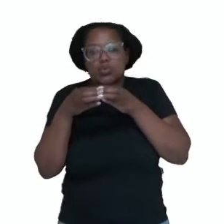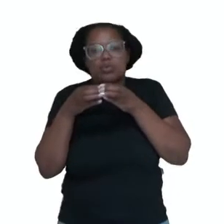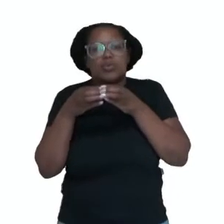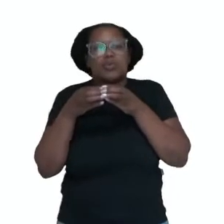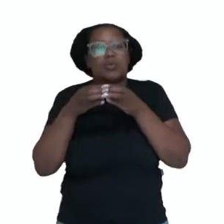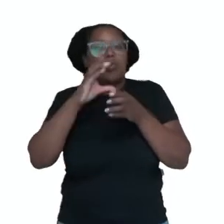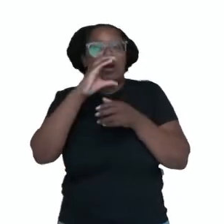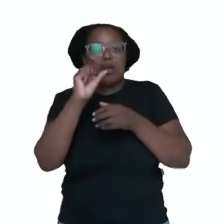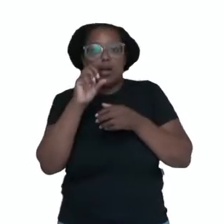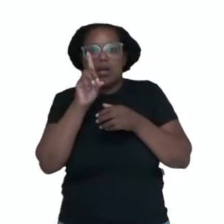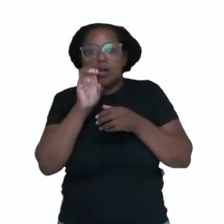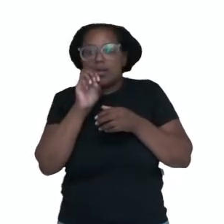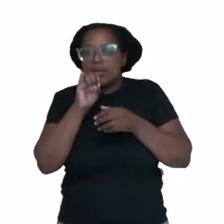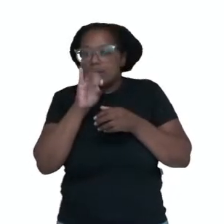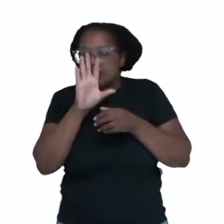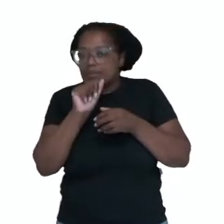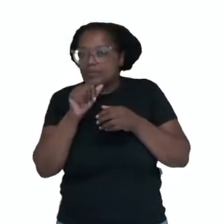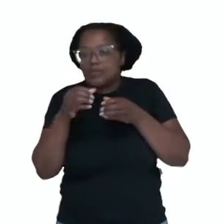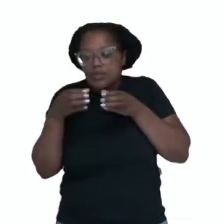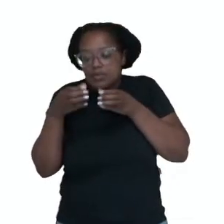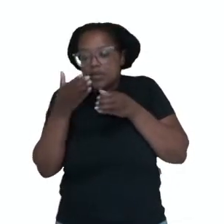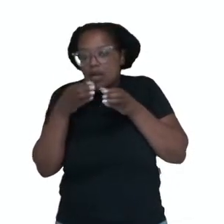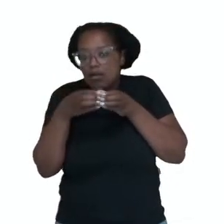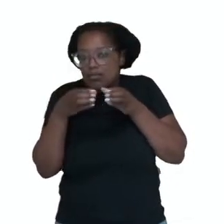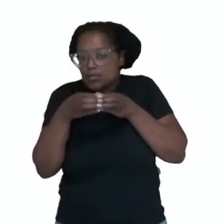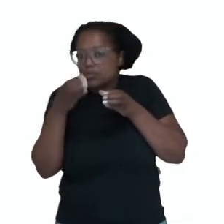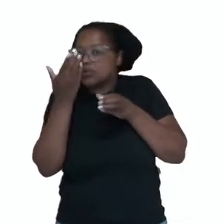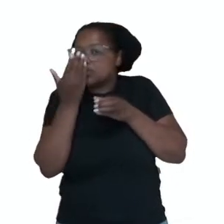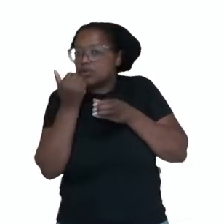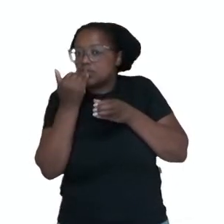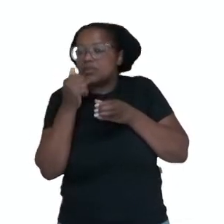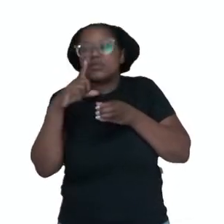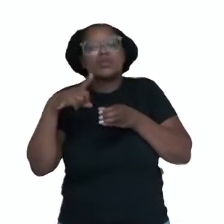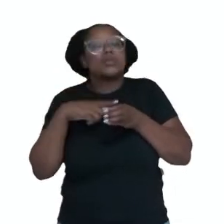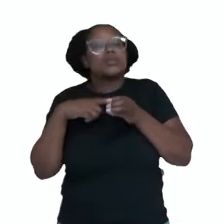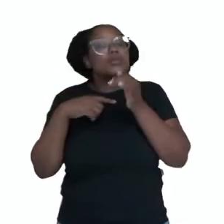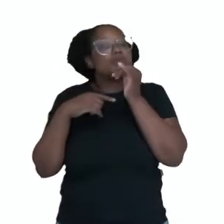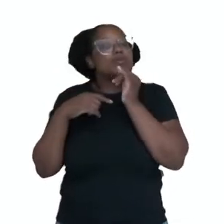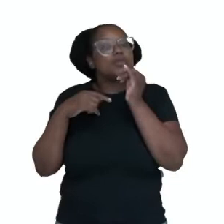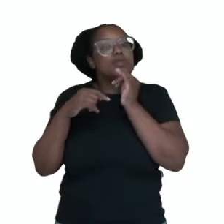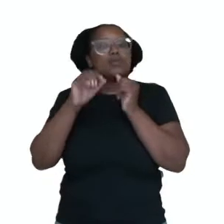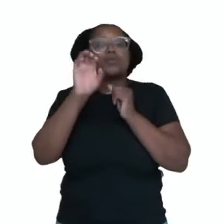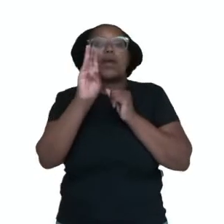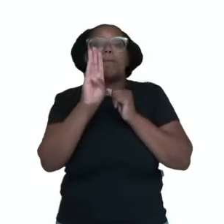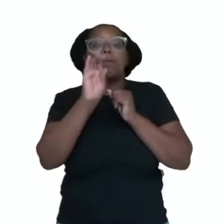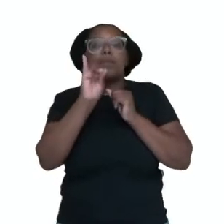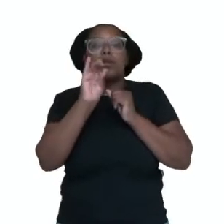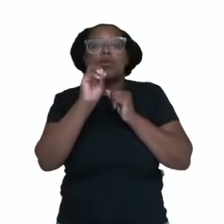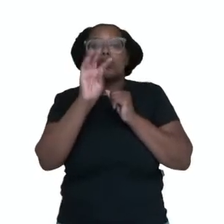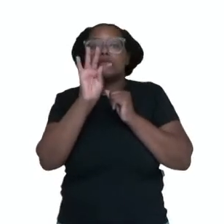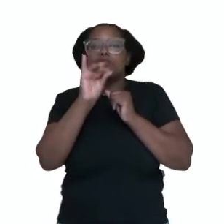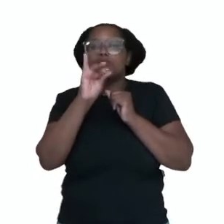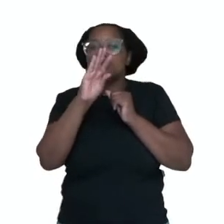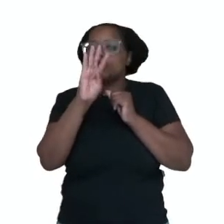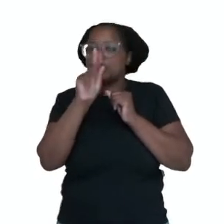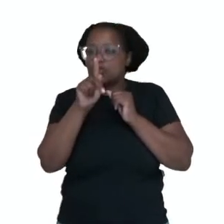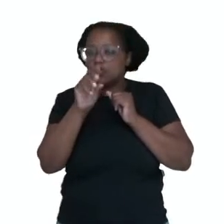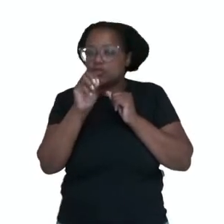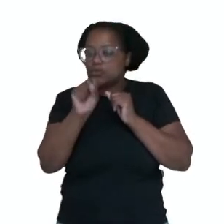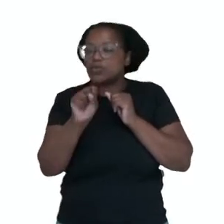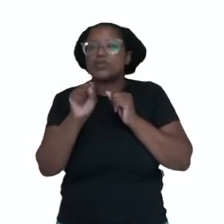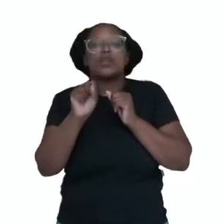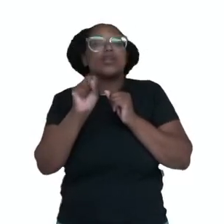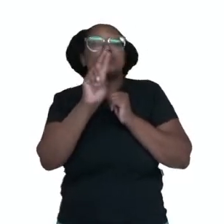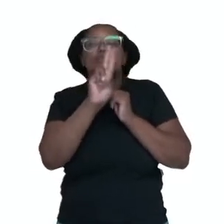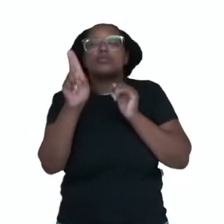cadeia alimentar eu tenho os fatores bióticos, os seres vivos. E esses seres,